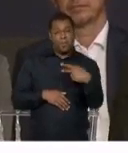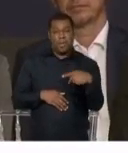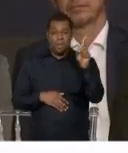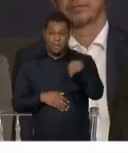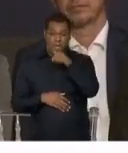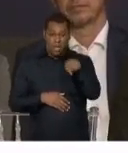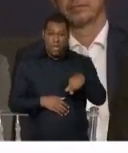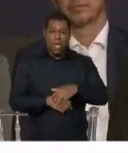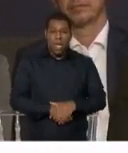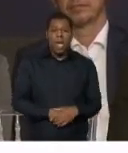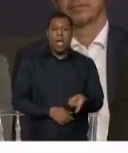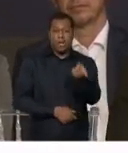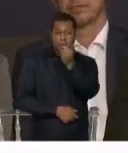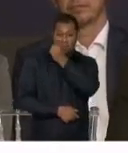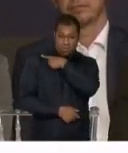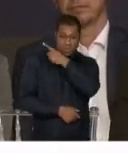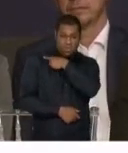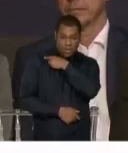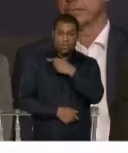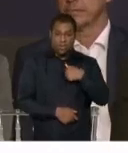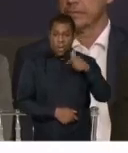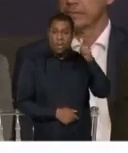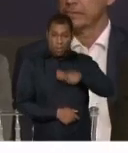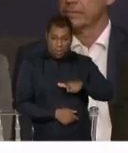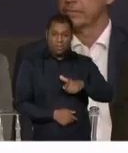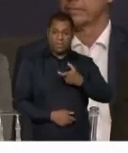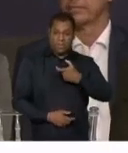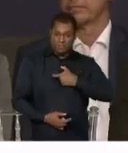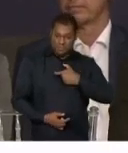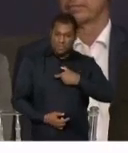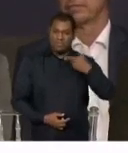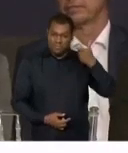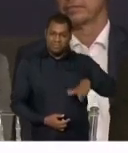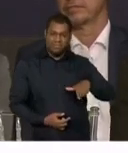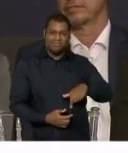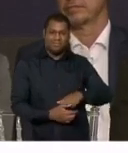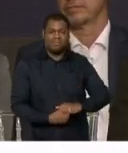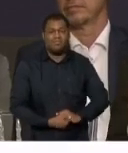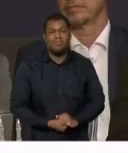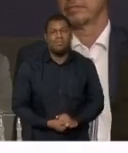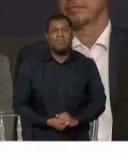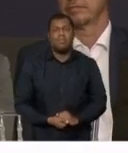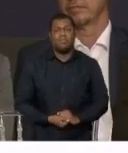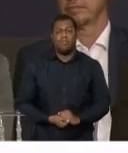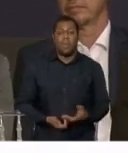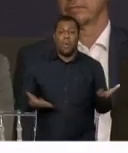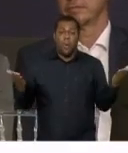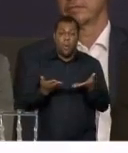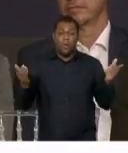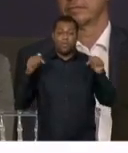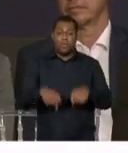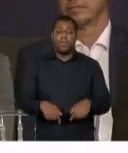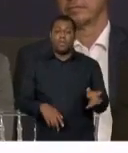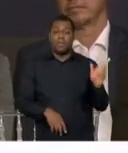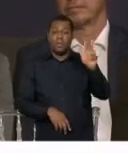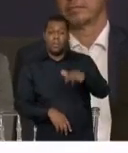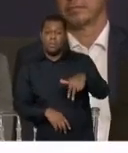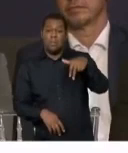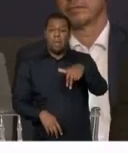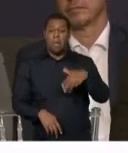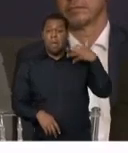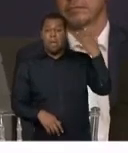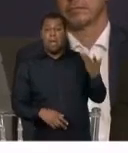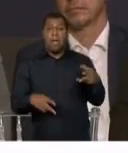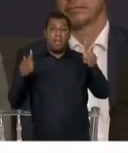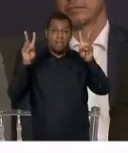como no terceiro, eu também conquistei uma medalha. E eu não venho aqui hoje falar apenas sobre